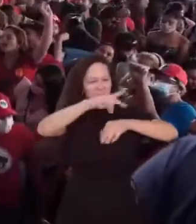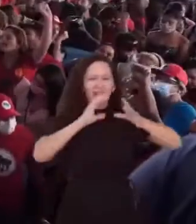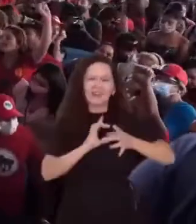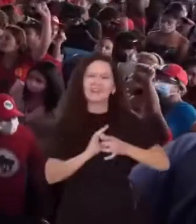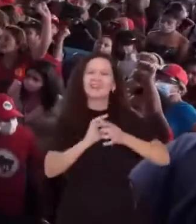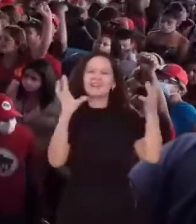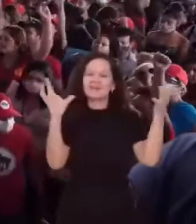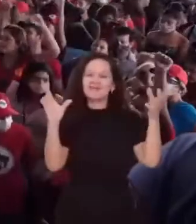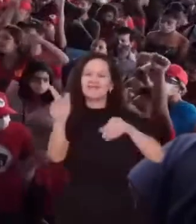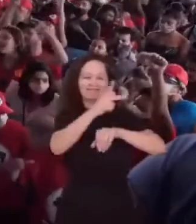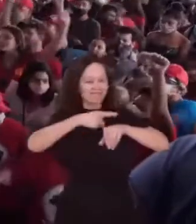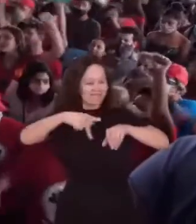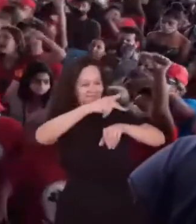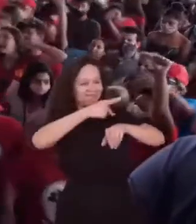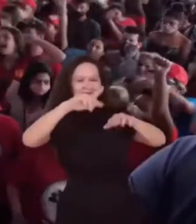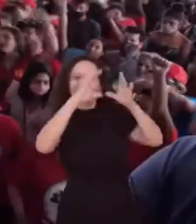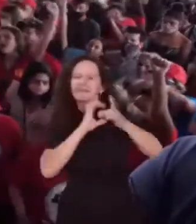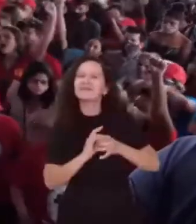Pátria livre!